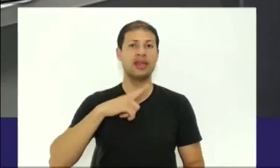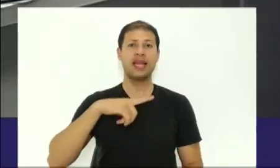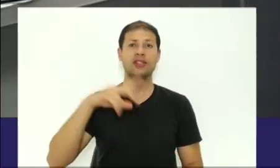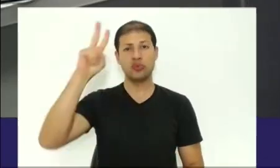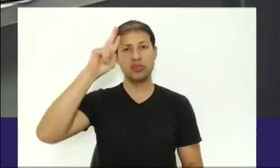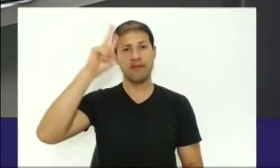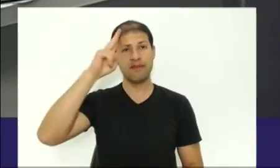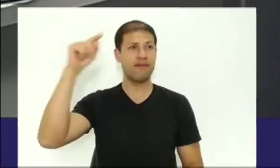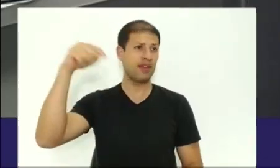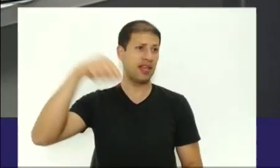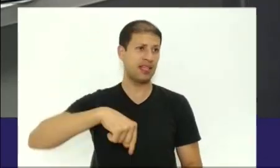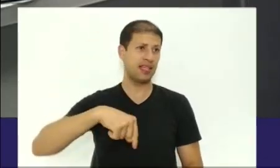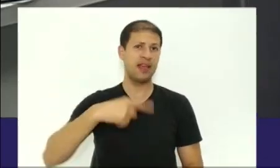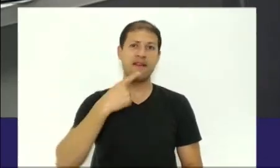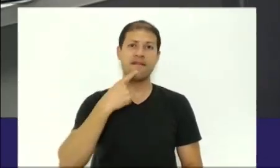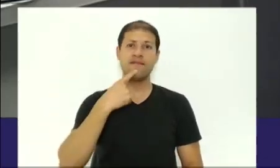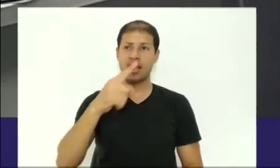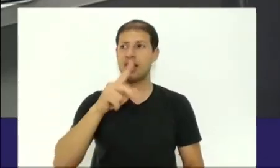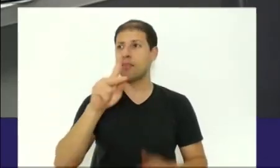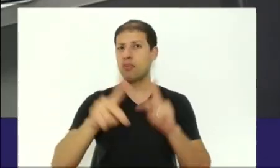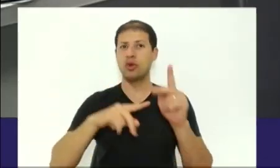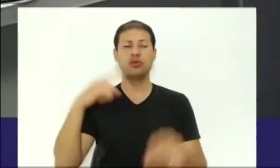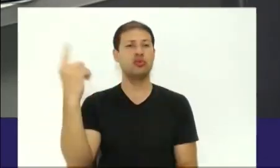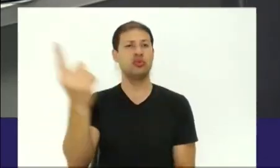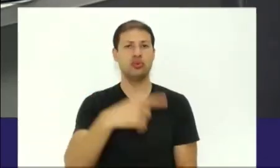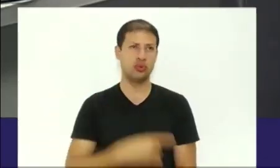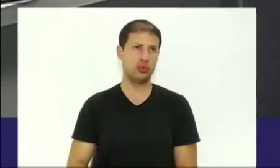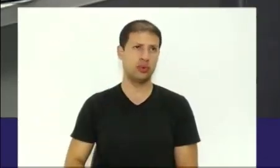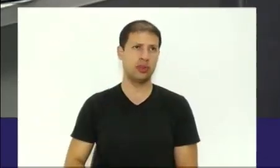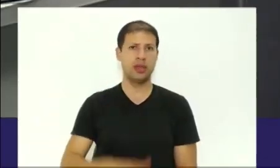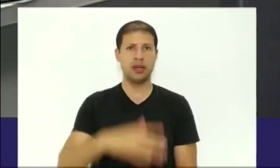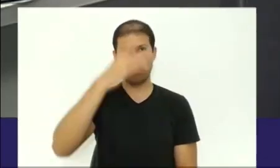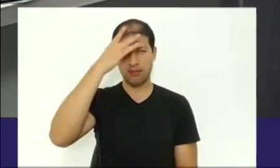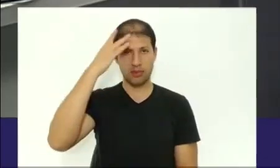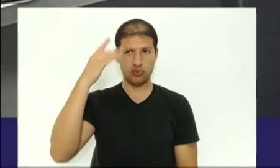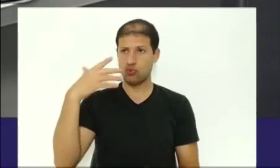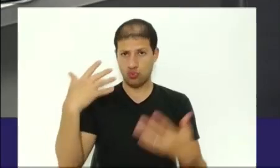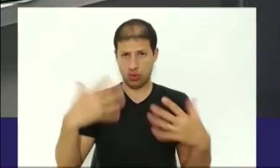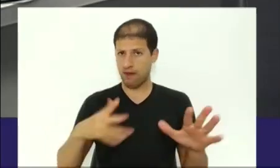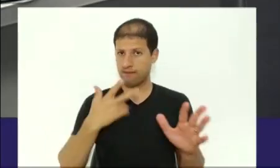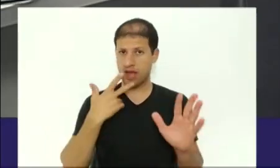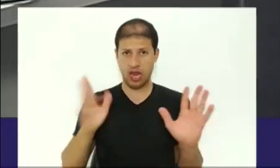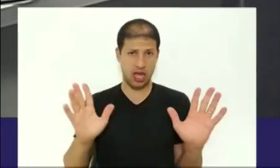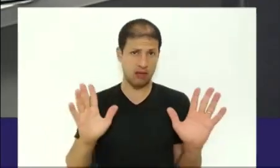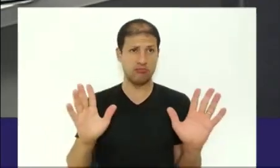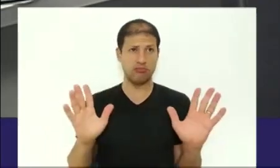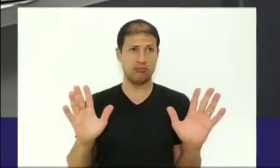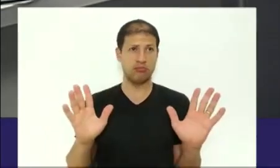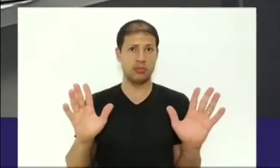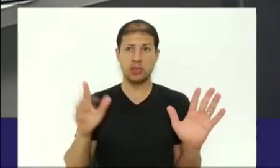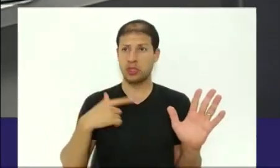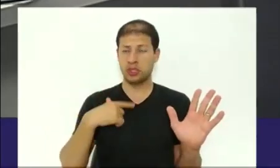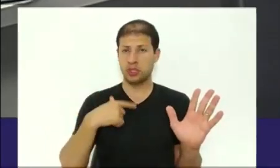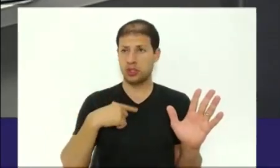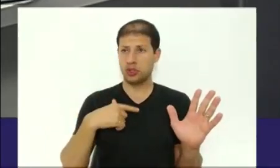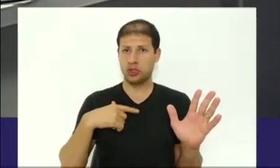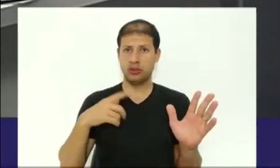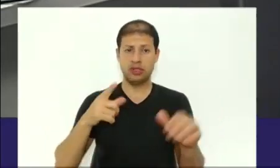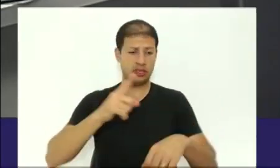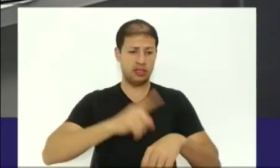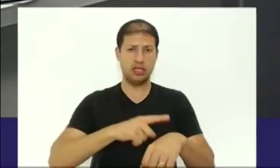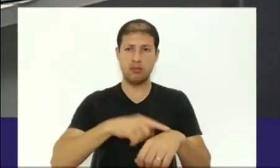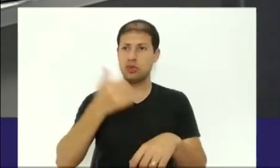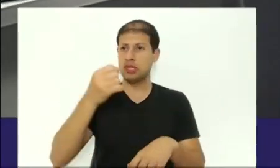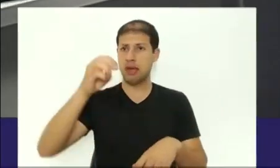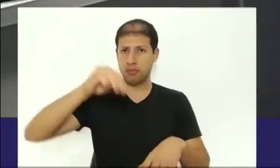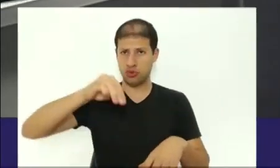e falar com a população. Quem não está afim de falar, que abra mão do seu tempo de 10 minutos, né?